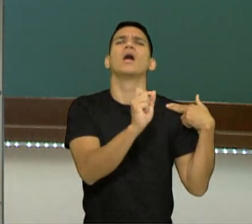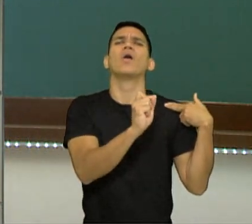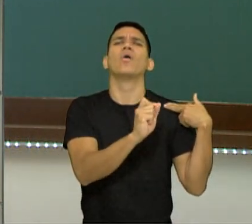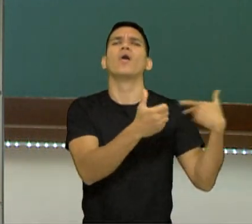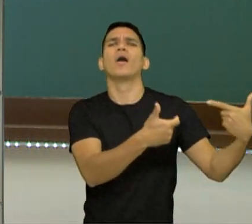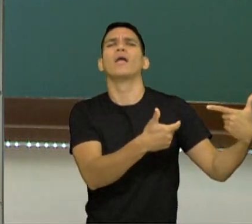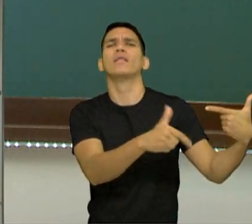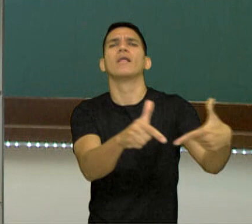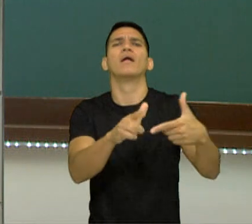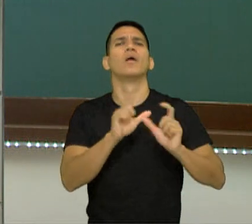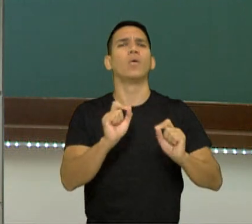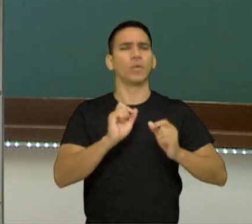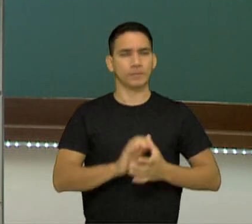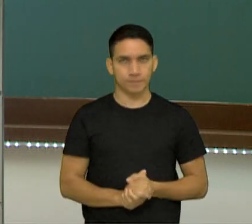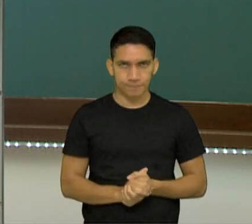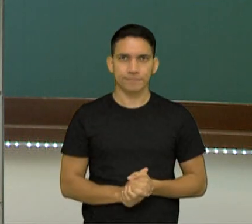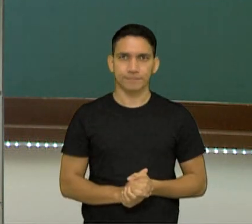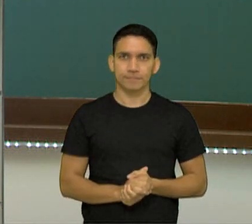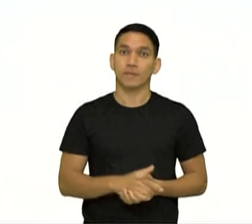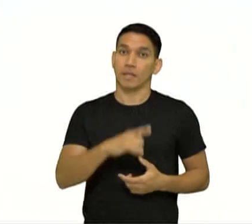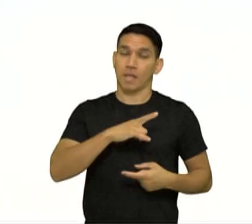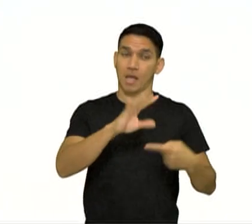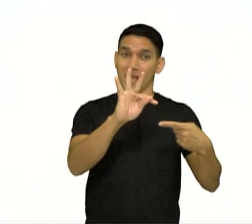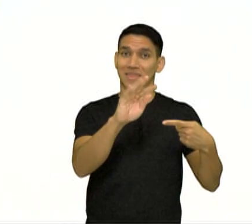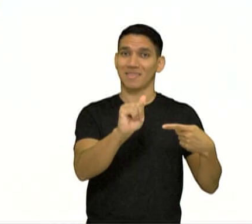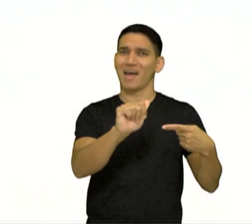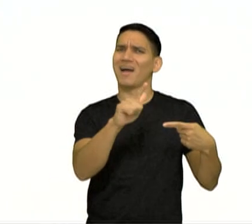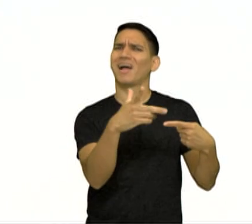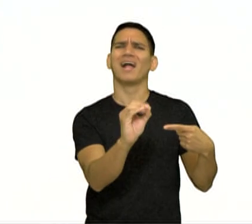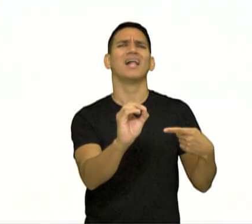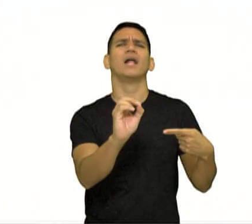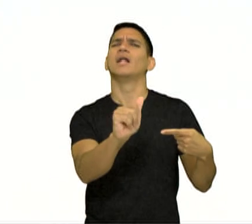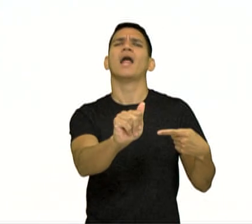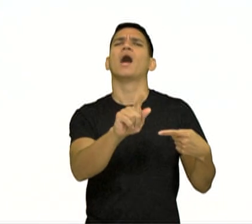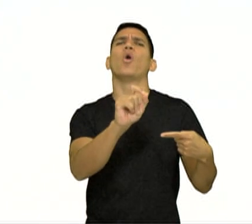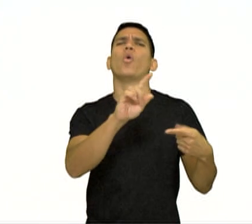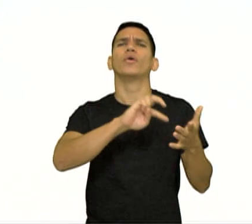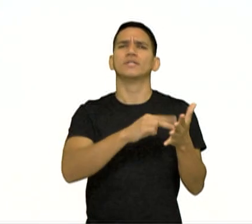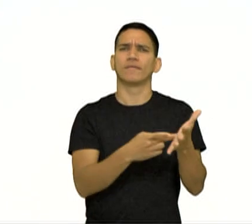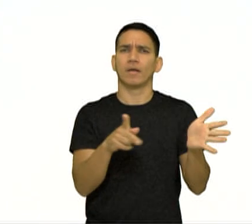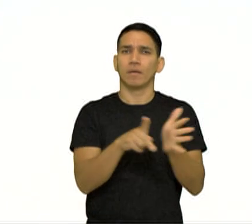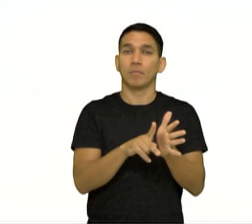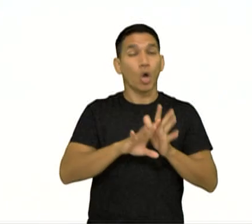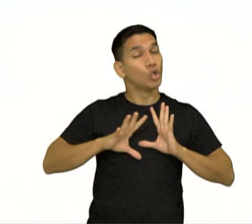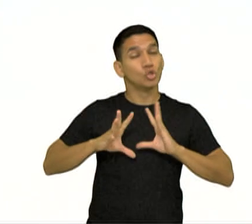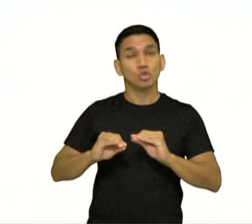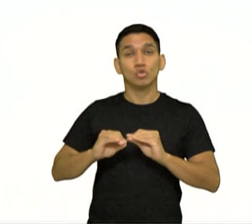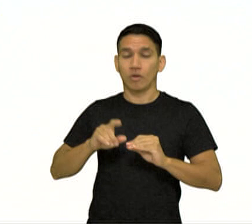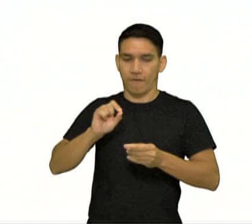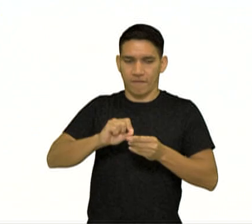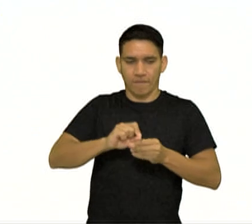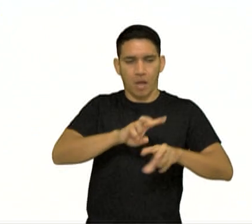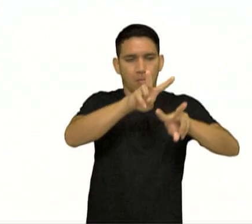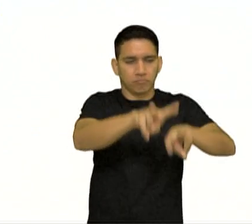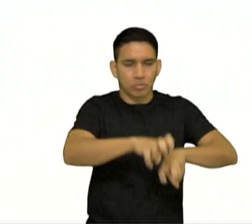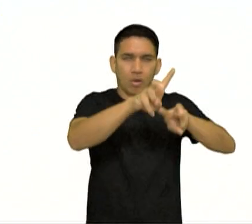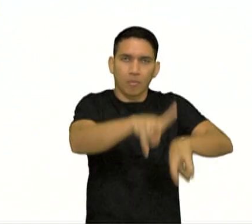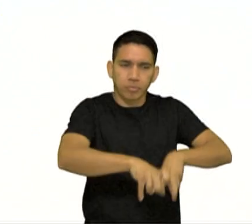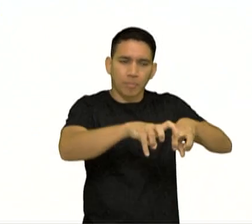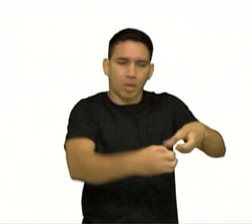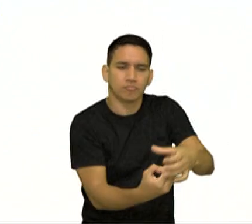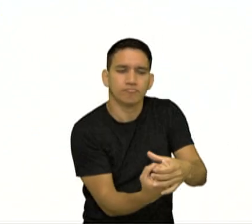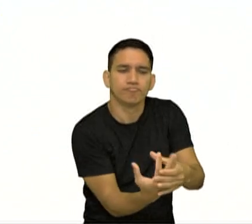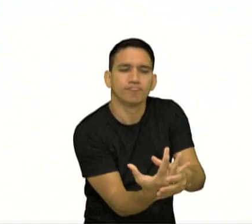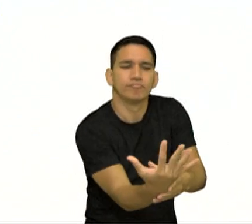servos A talha que quer essa talha era da parte de tudo que era produzido no feudo né